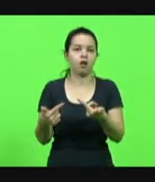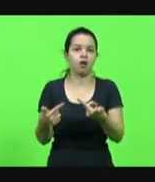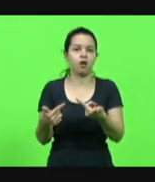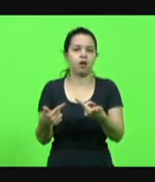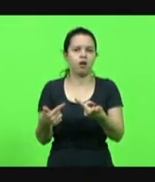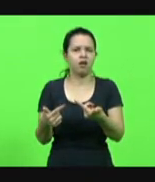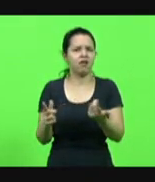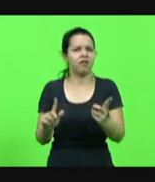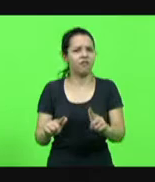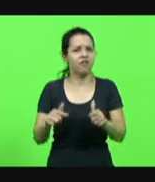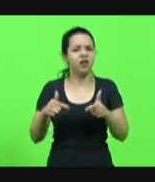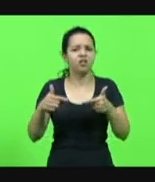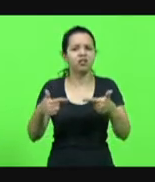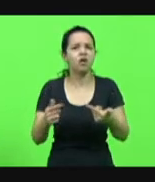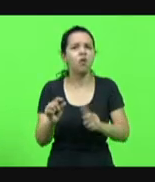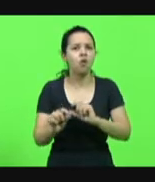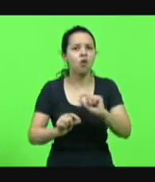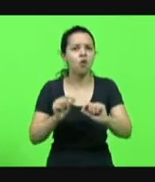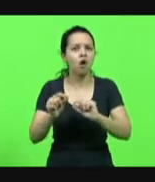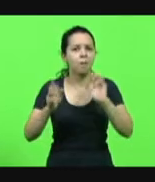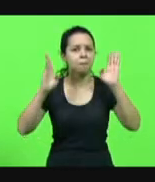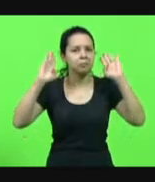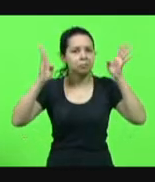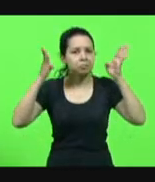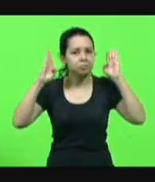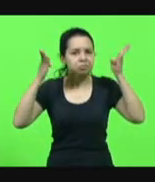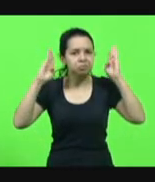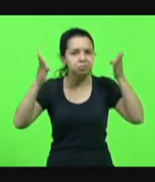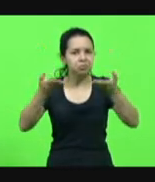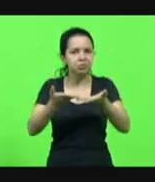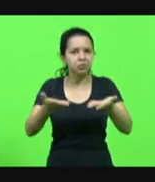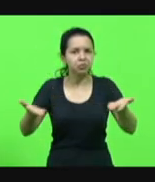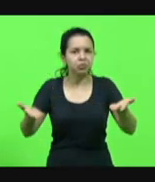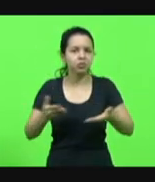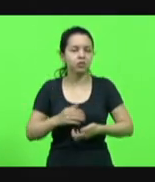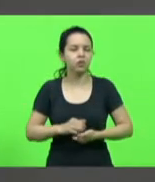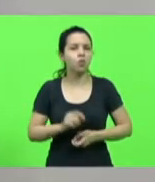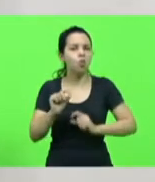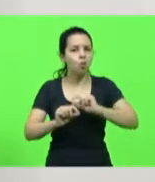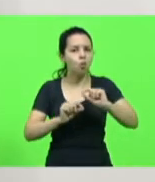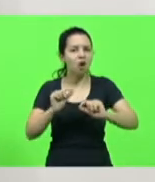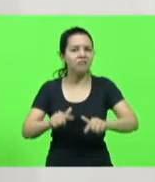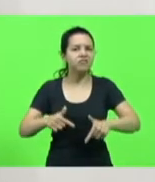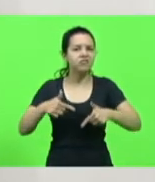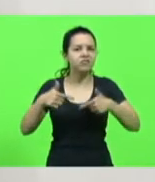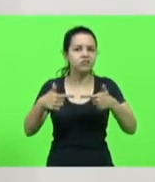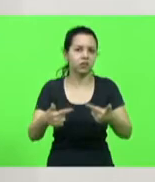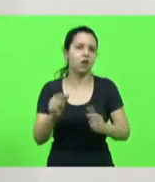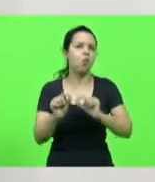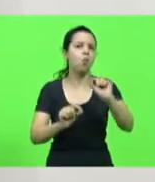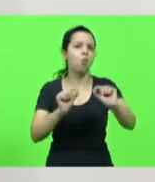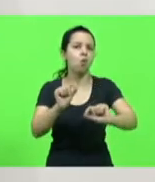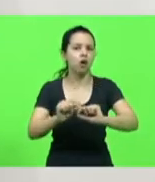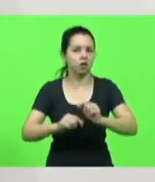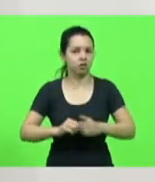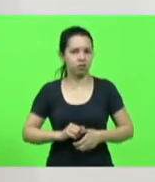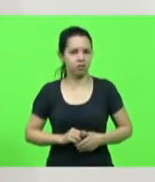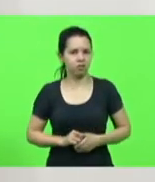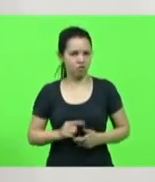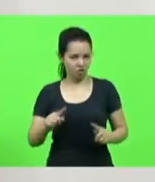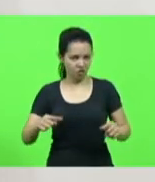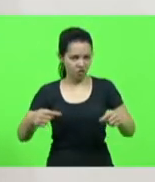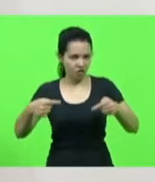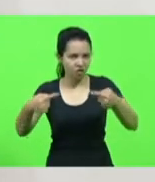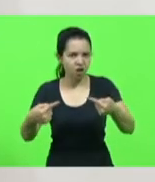seus burros? O que vocês querem enfrentar? Por que não vão enfrentar, por exemplo,